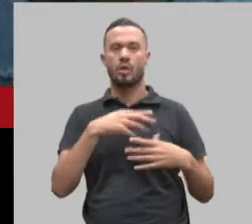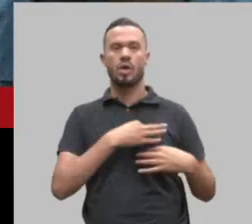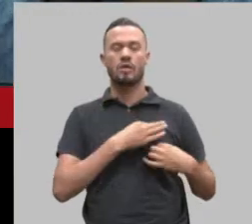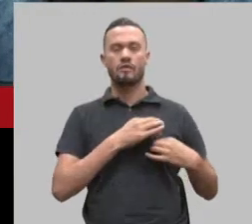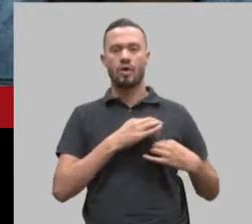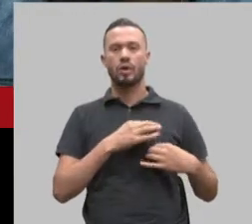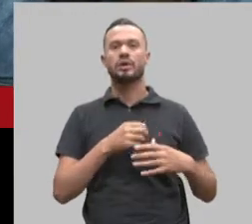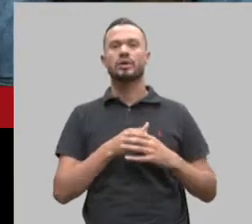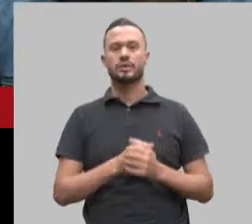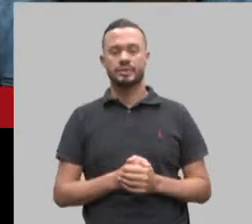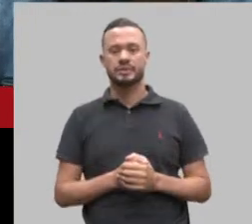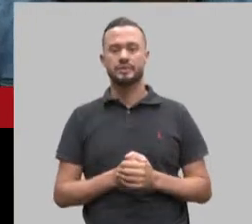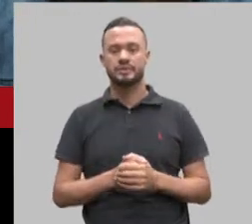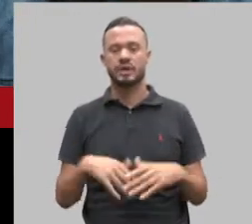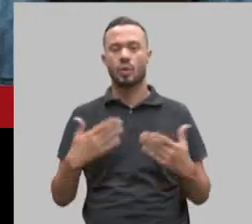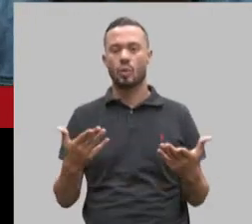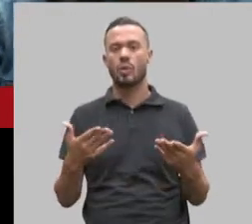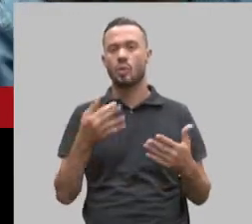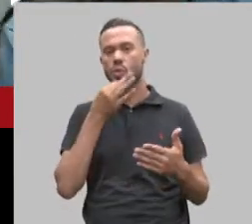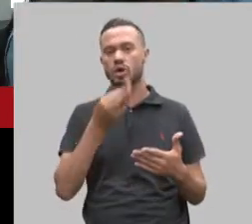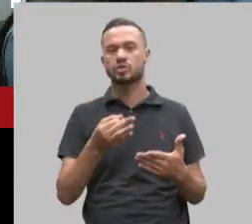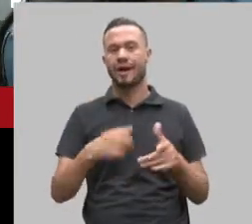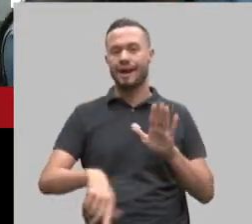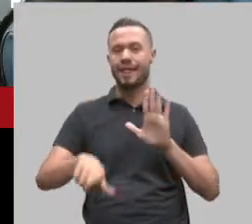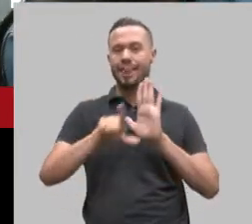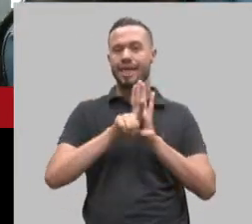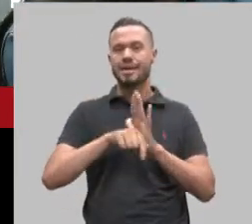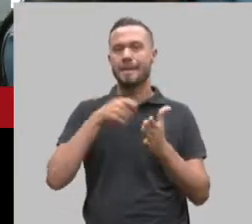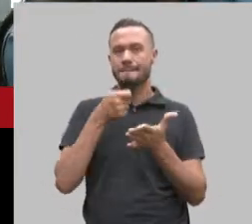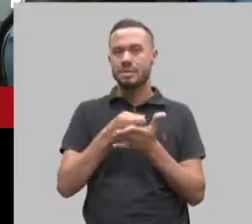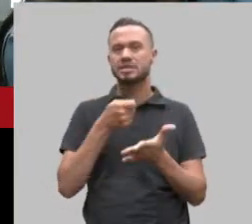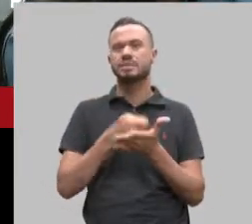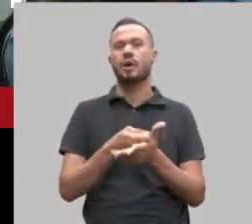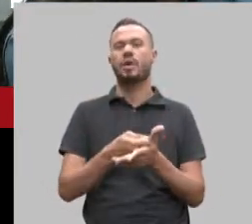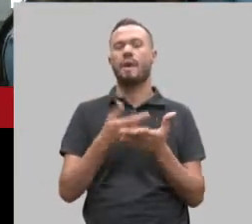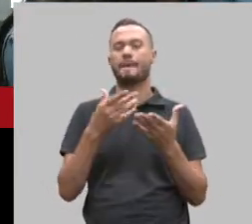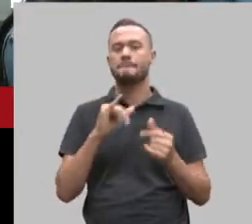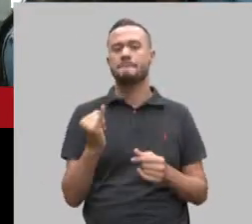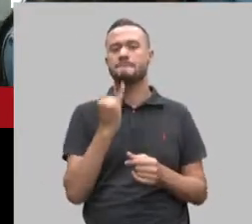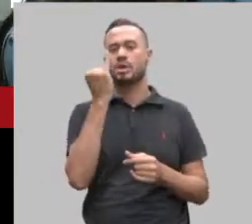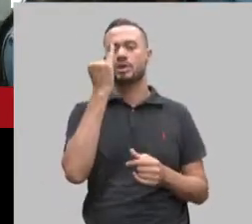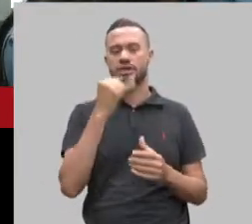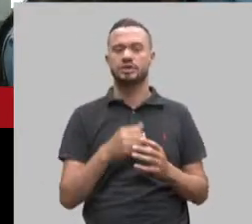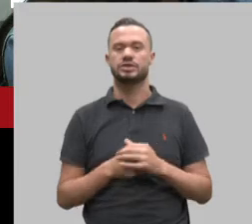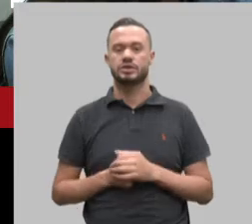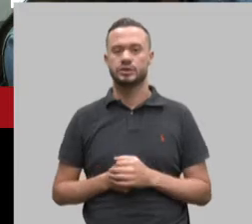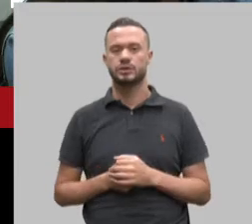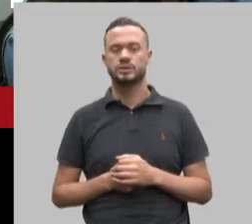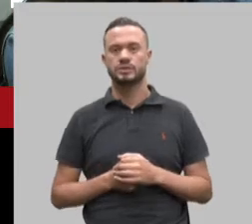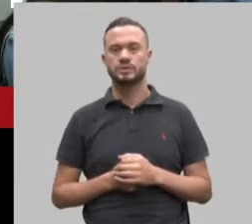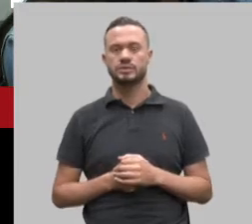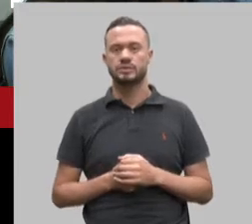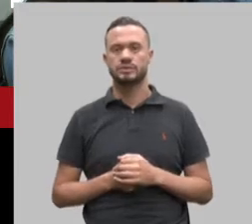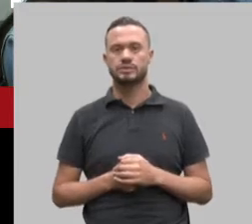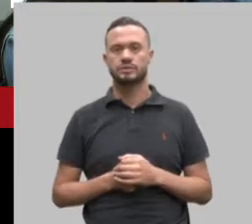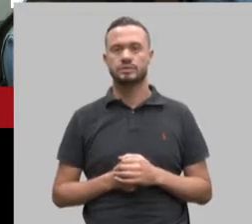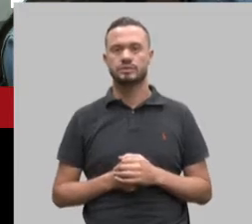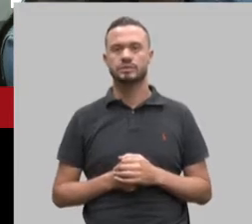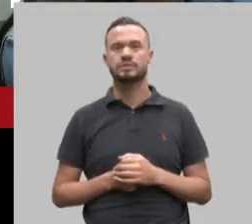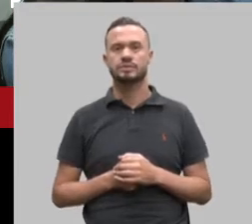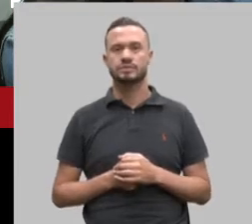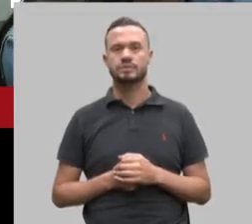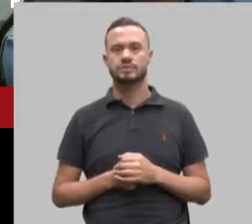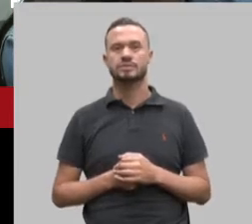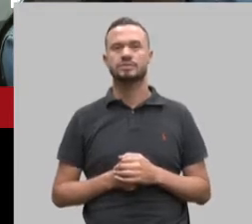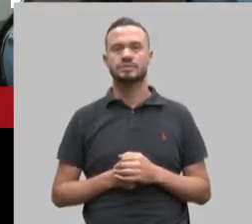então eu não só priorizo essa lei como eu acho ela extremamente importante eh estou contemplado também